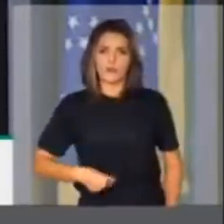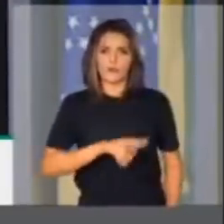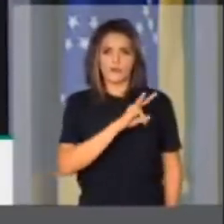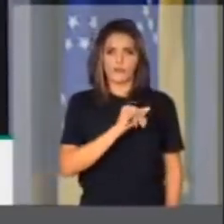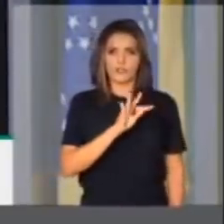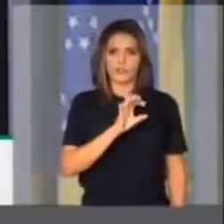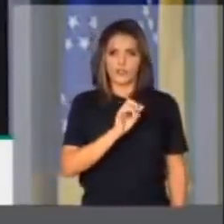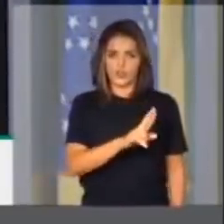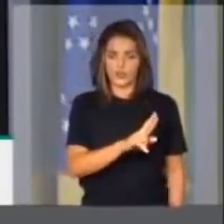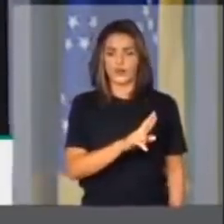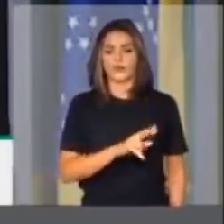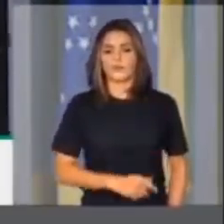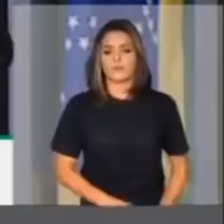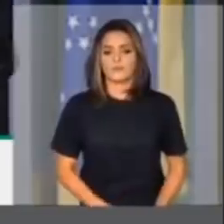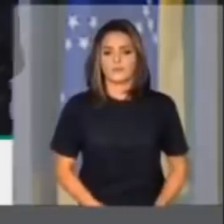Vitor Hugo.